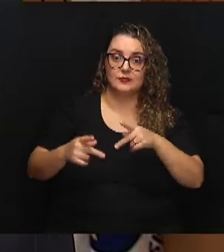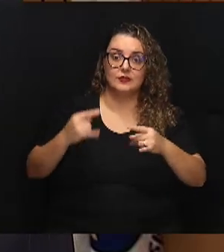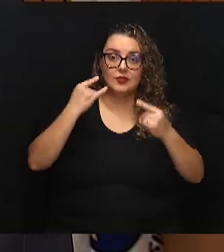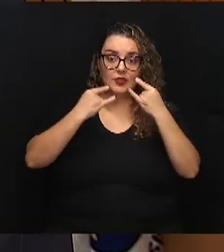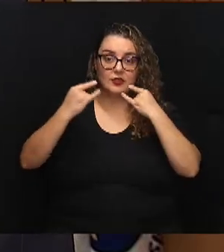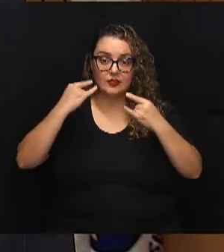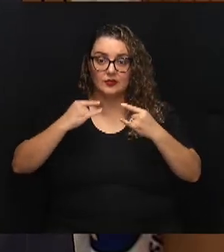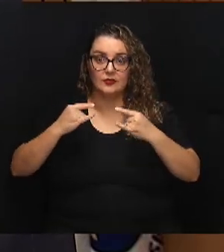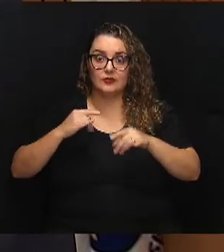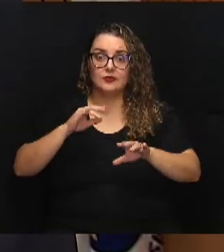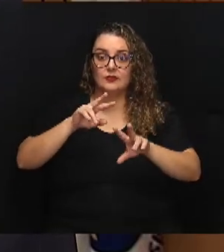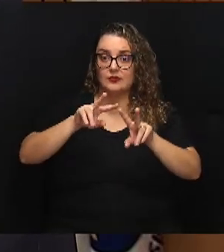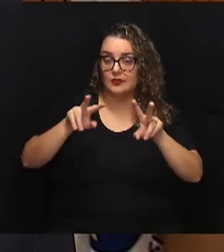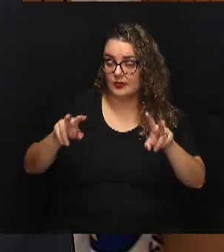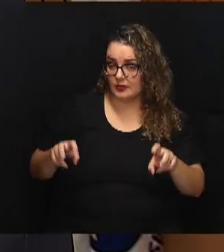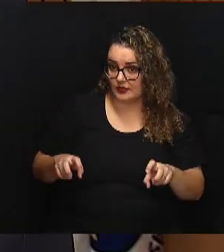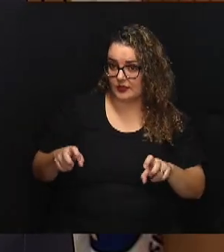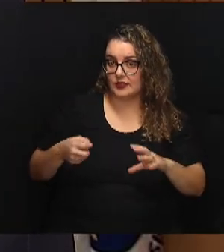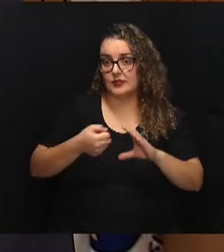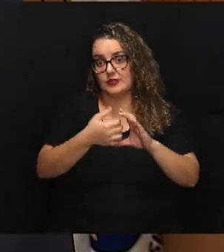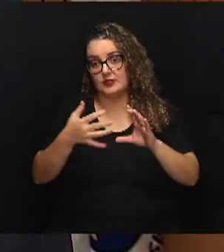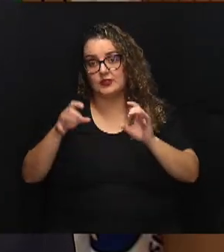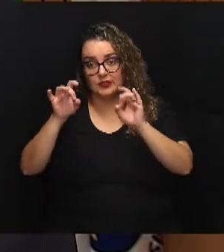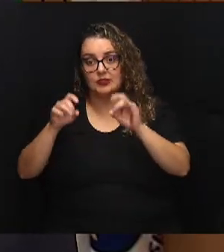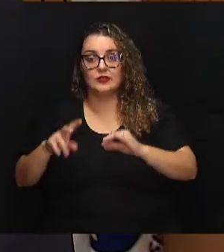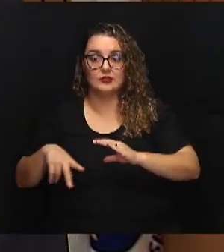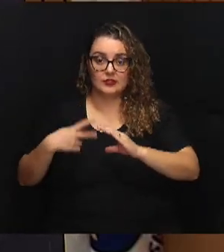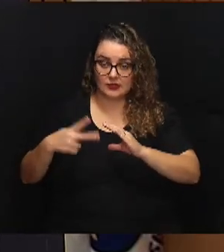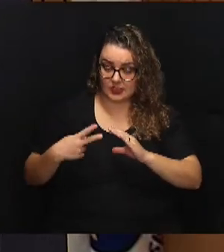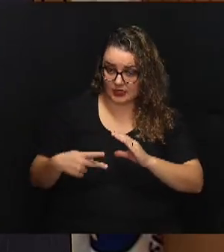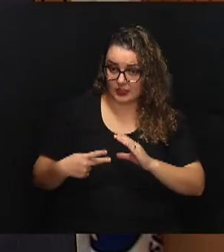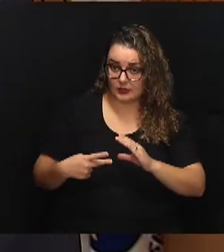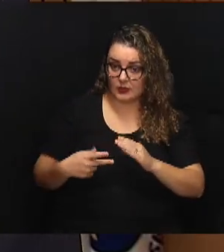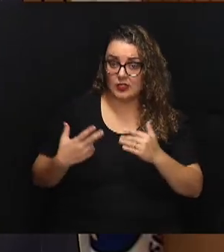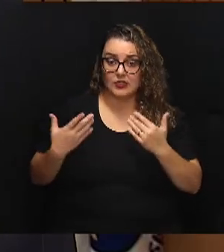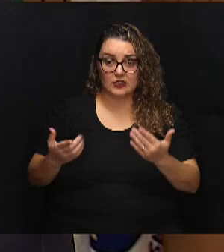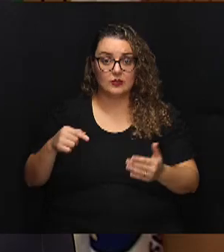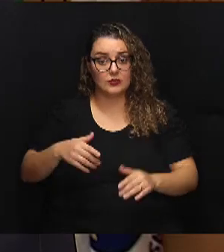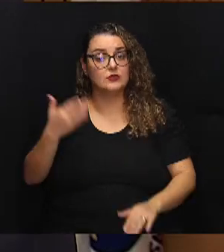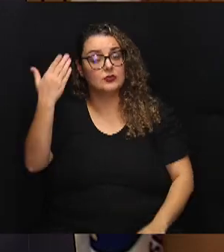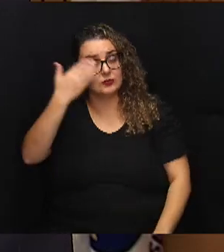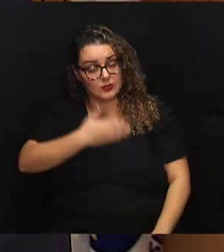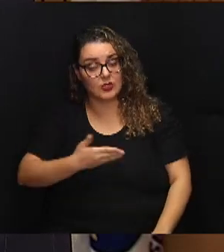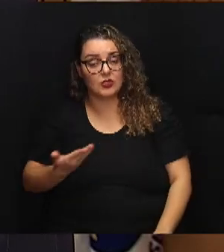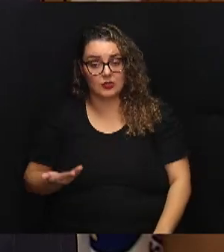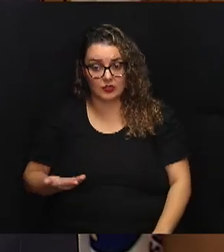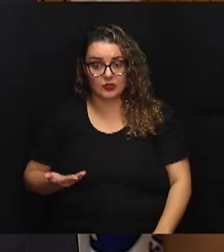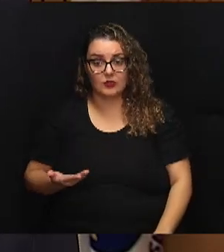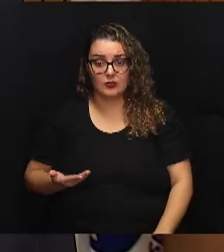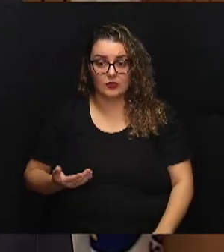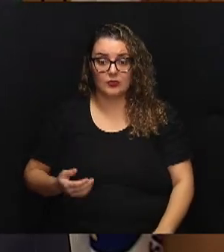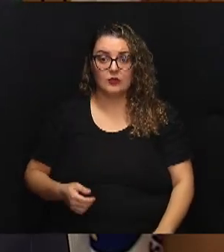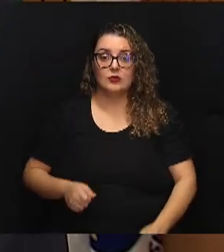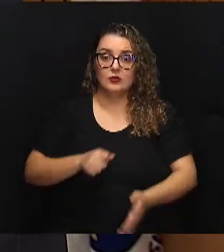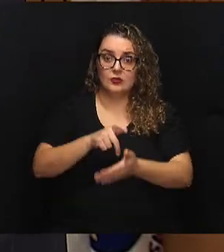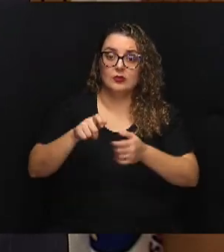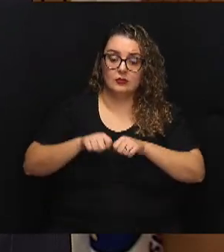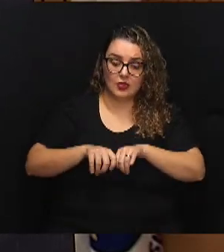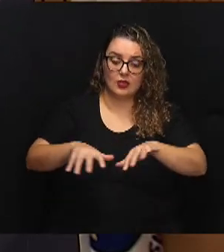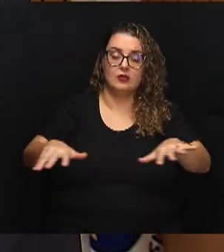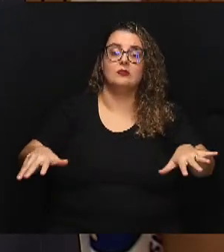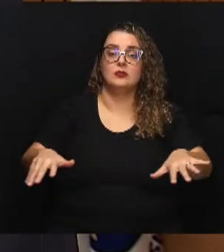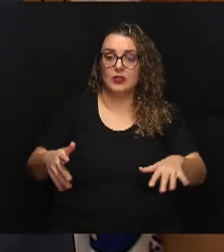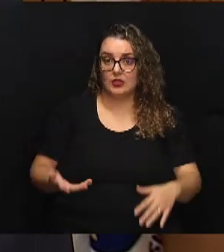interessado em assuntos de caráter exclusivo da Câmara Municipal. Então isso comprova o alcance do aplicativo, né, da